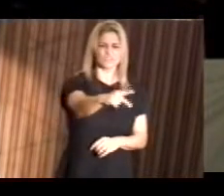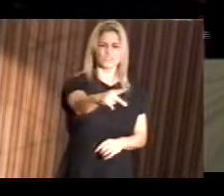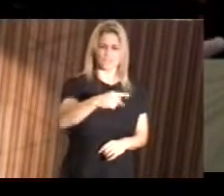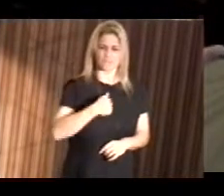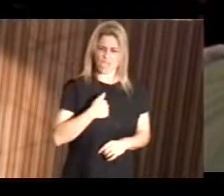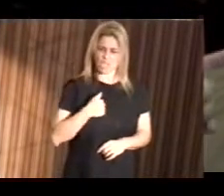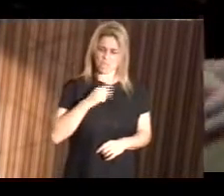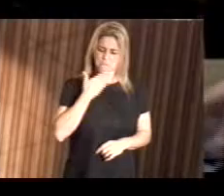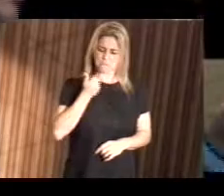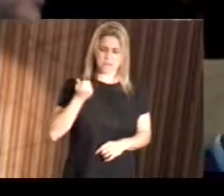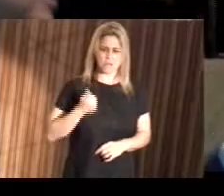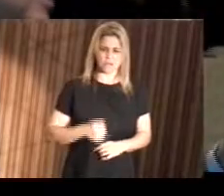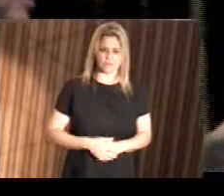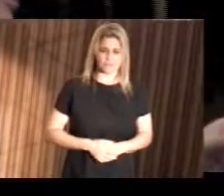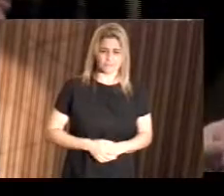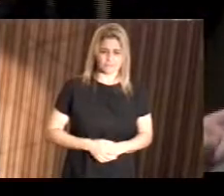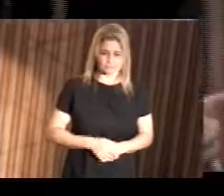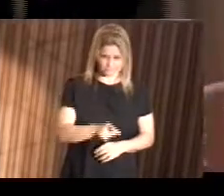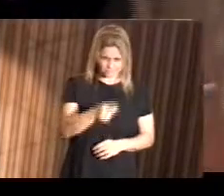Você não concorda com isso?